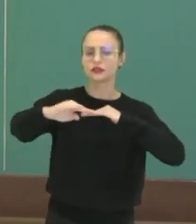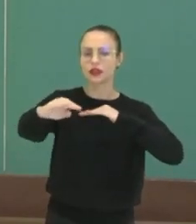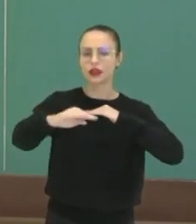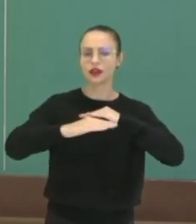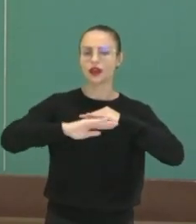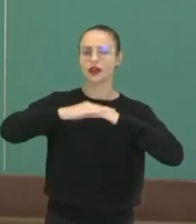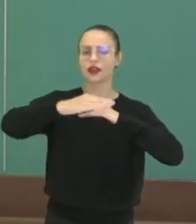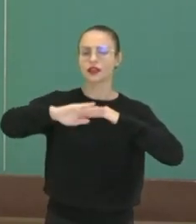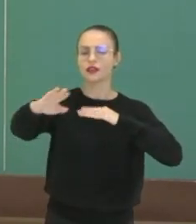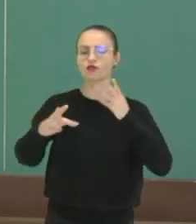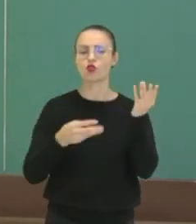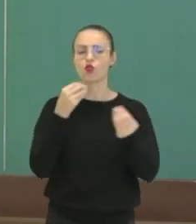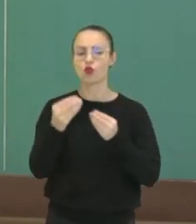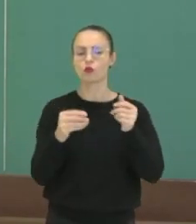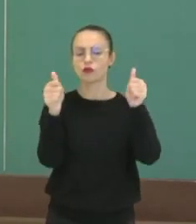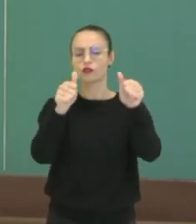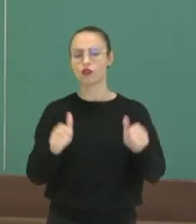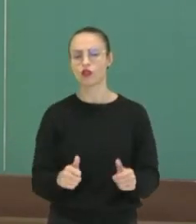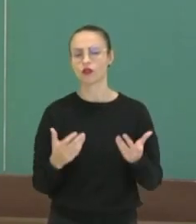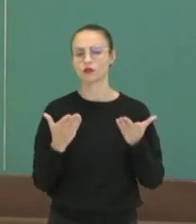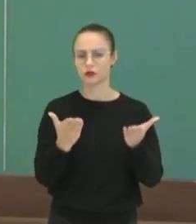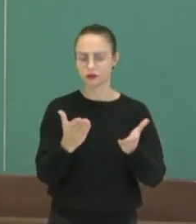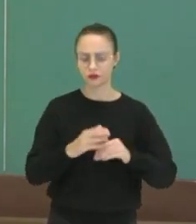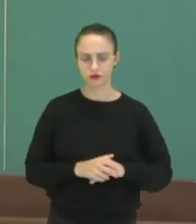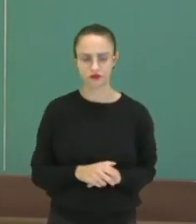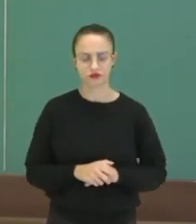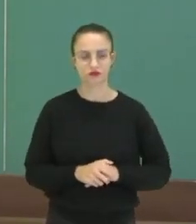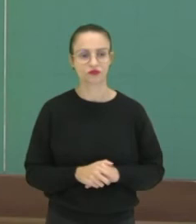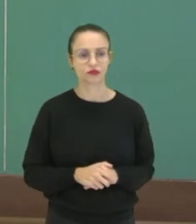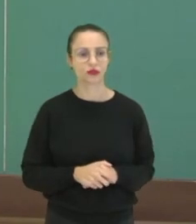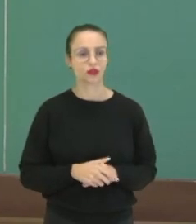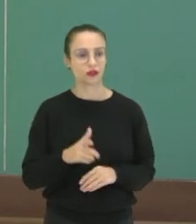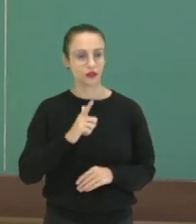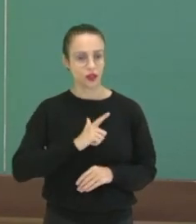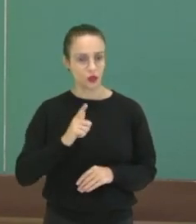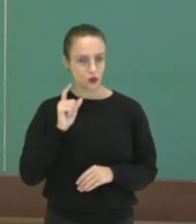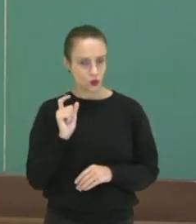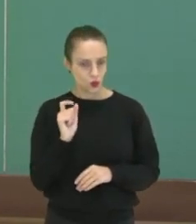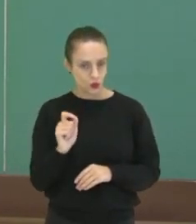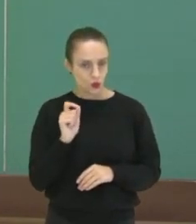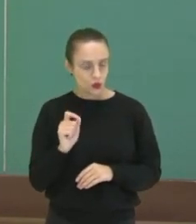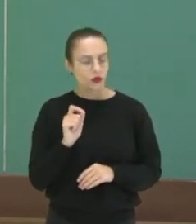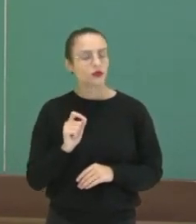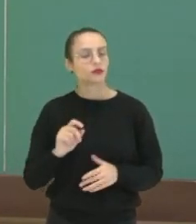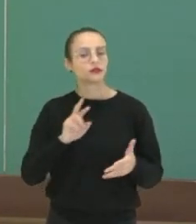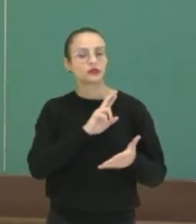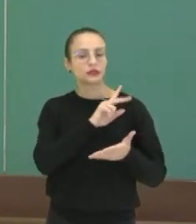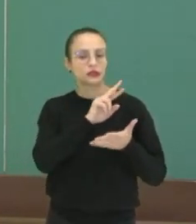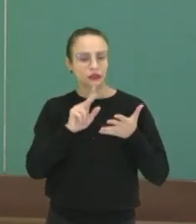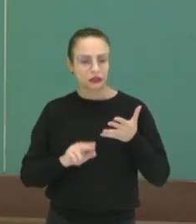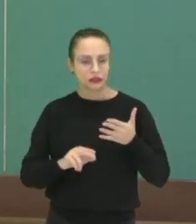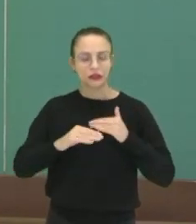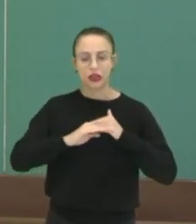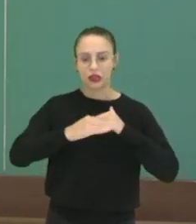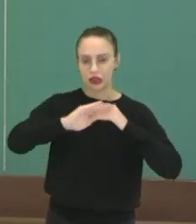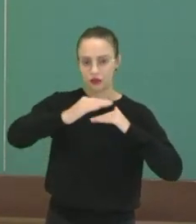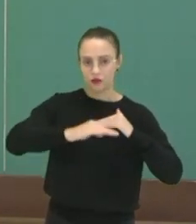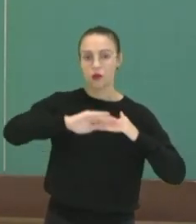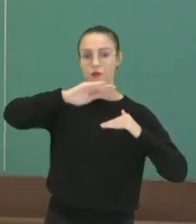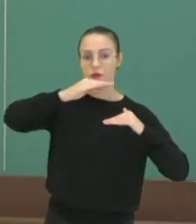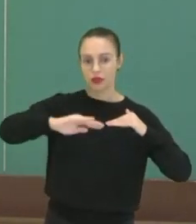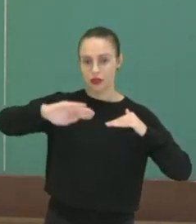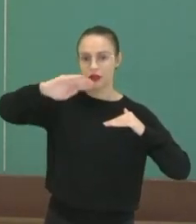da superfície, né? O que a gente tem ali? Em grande parte é formada por um conjunto de relevo planáltico, né?